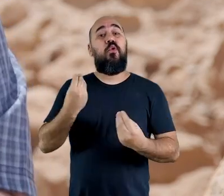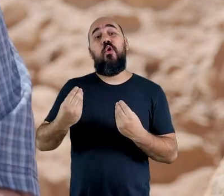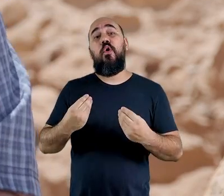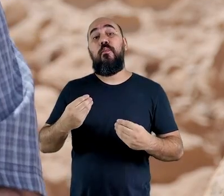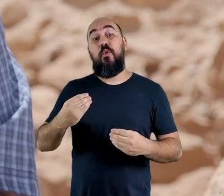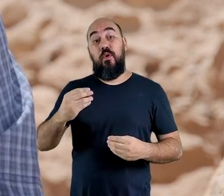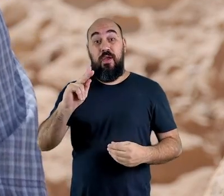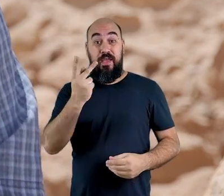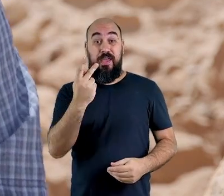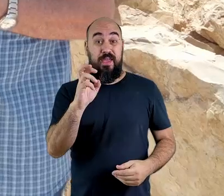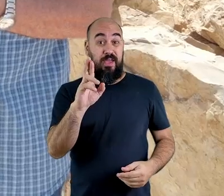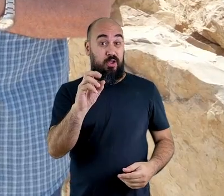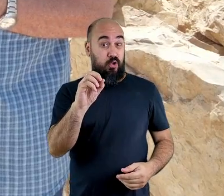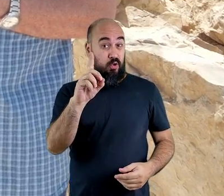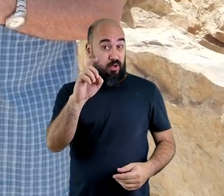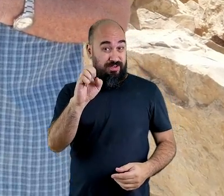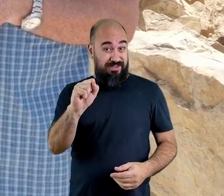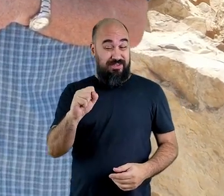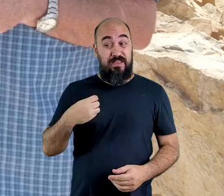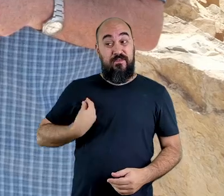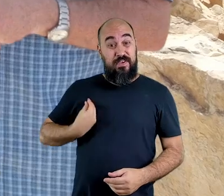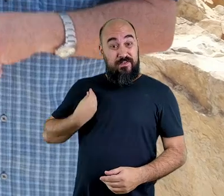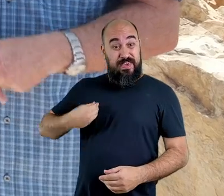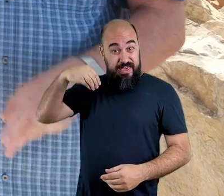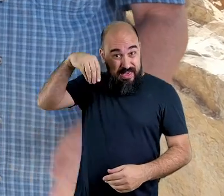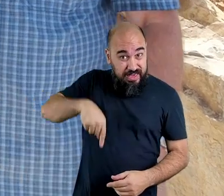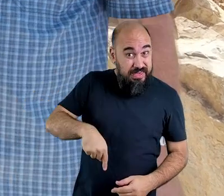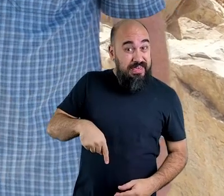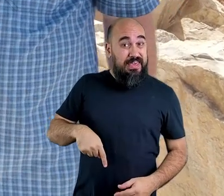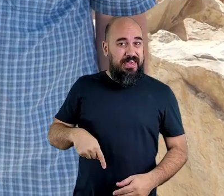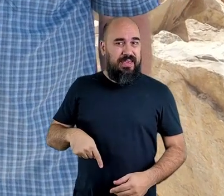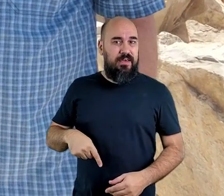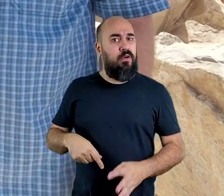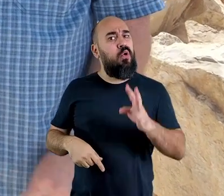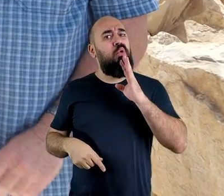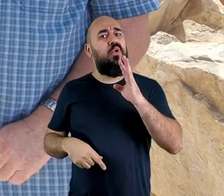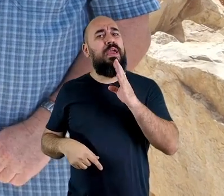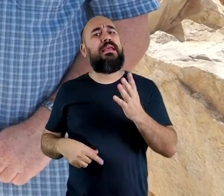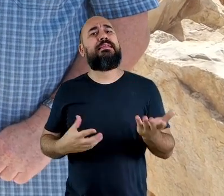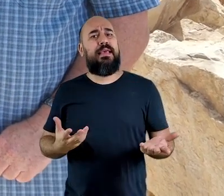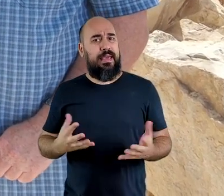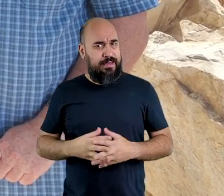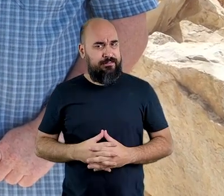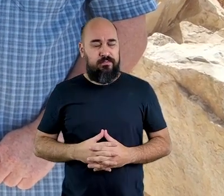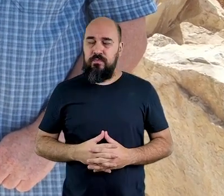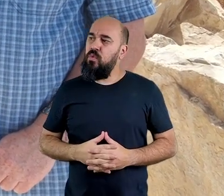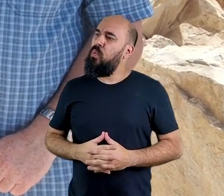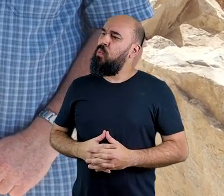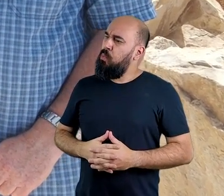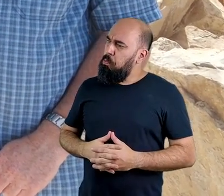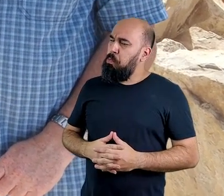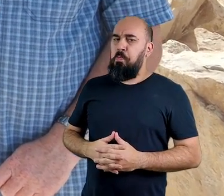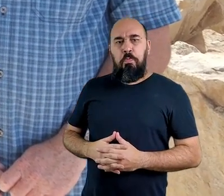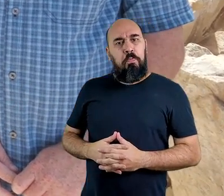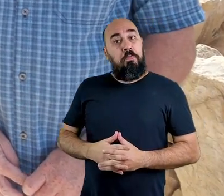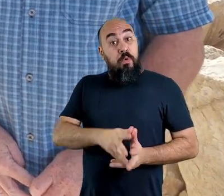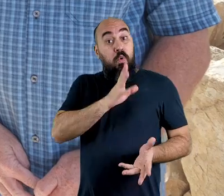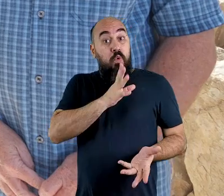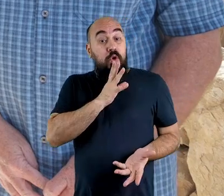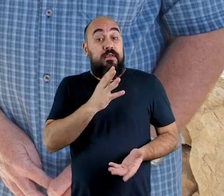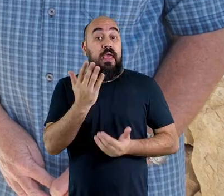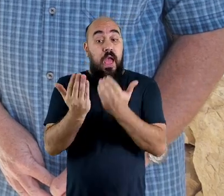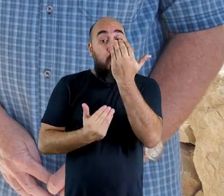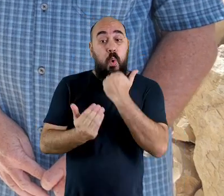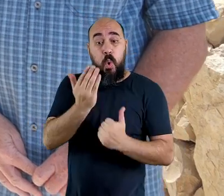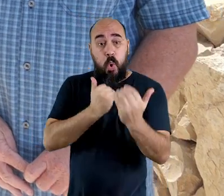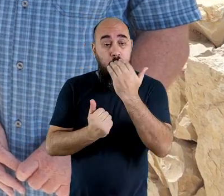de todos aqueles pequenos luxos. Ou seja, nós vamos conhecer então um pouco do cardápio do rei Herodes. E você viu então a explicação.